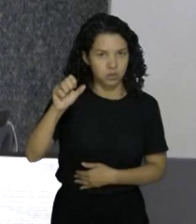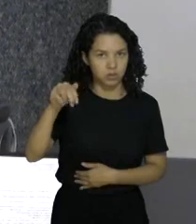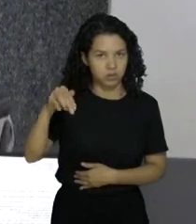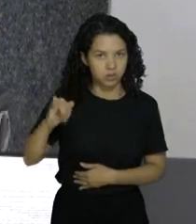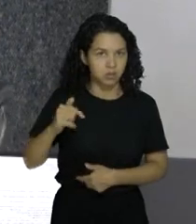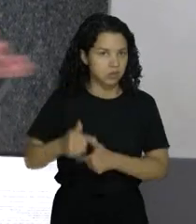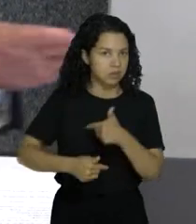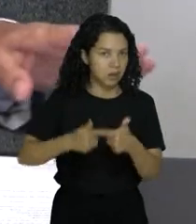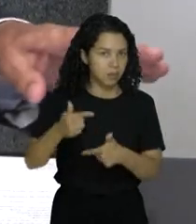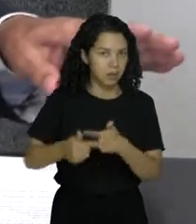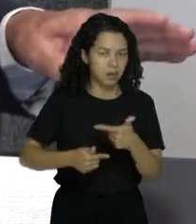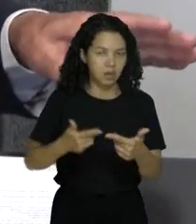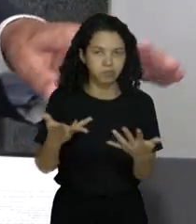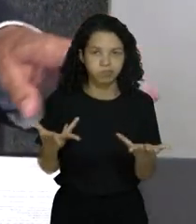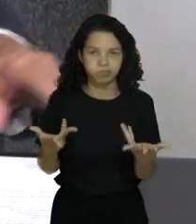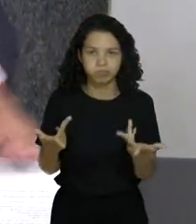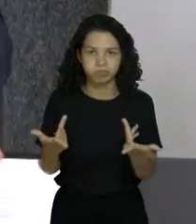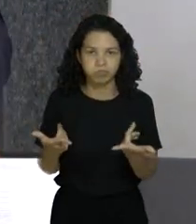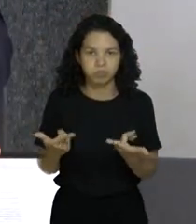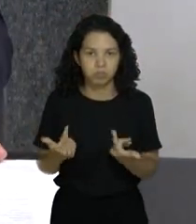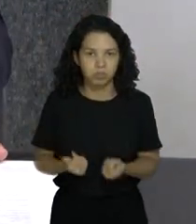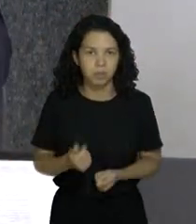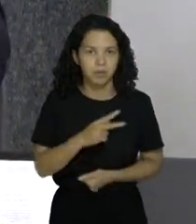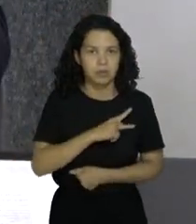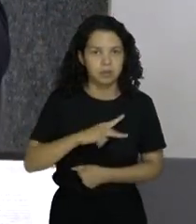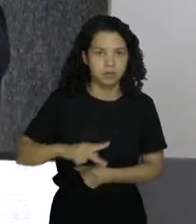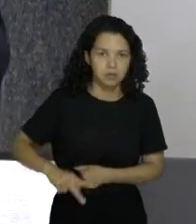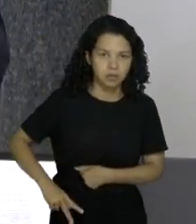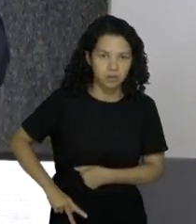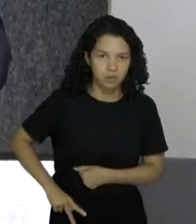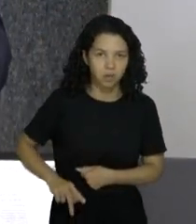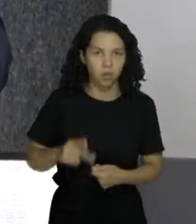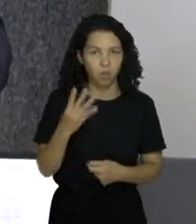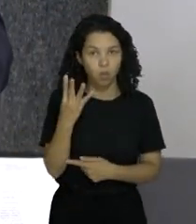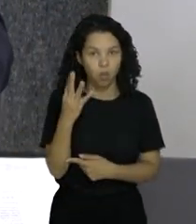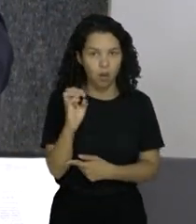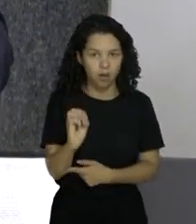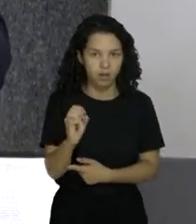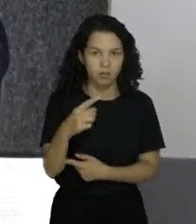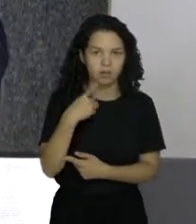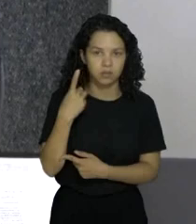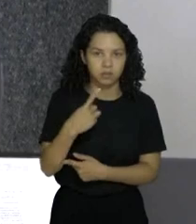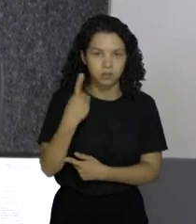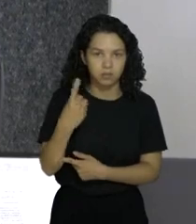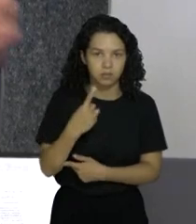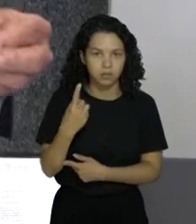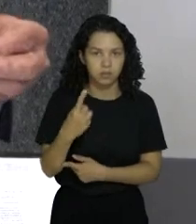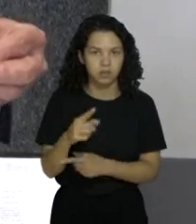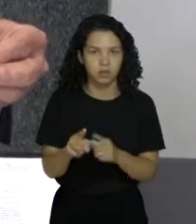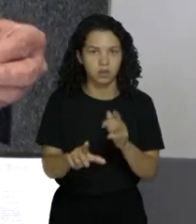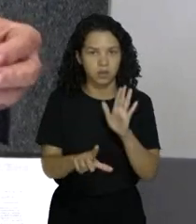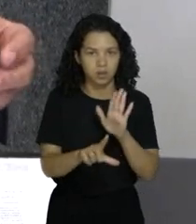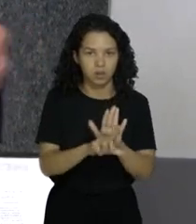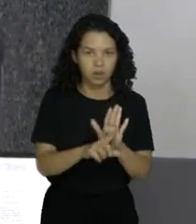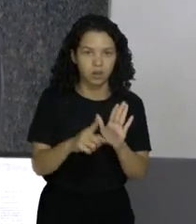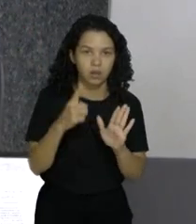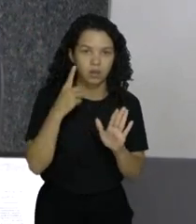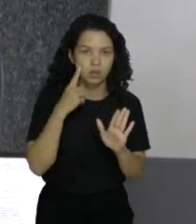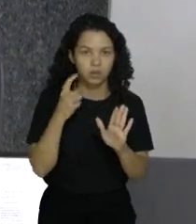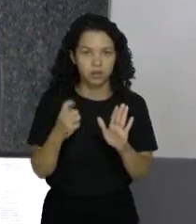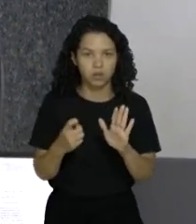um trabalho extraordinário como presidente os 40 deputados A lei foi muito interessante porque